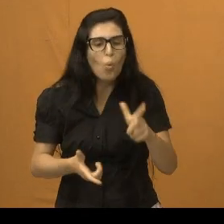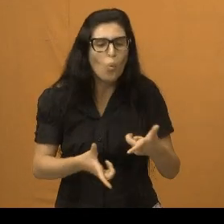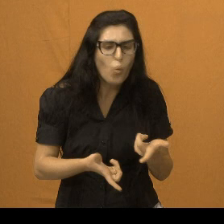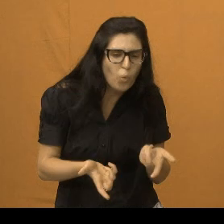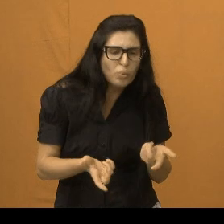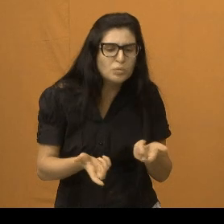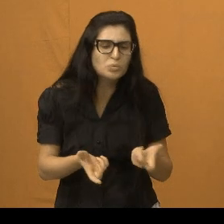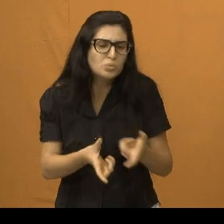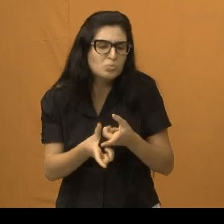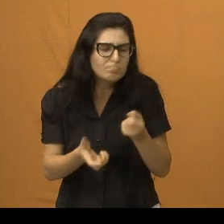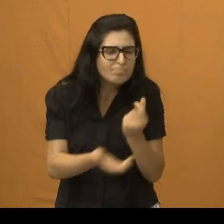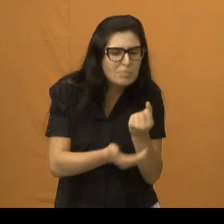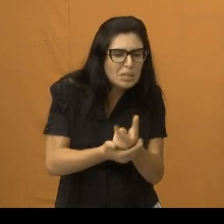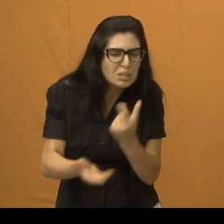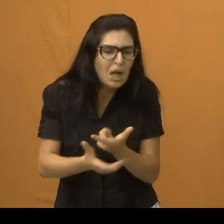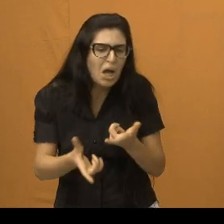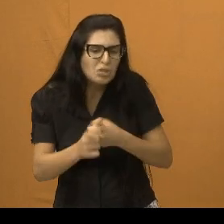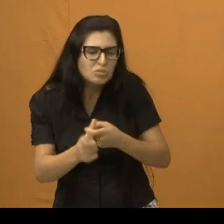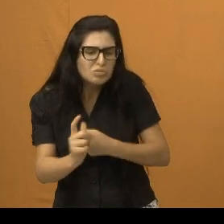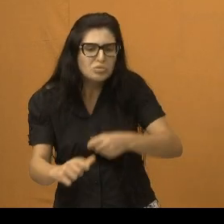tinham uma previsão em torno de